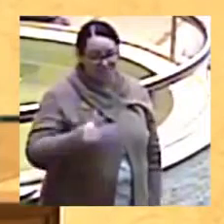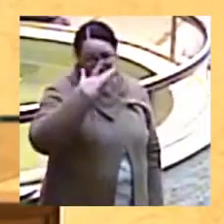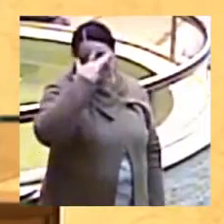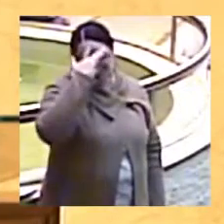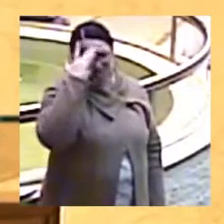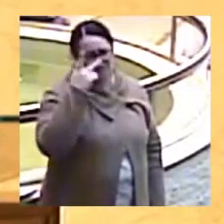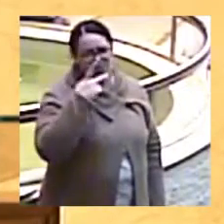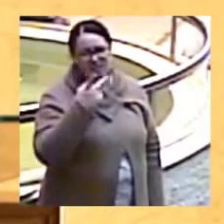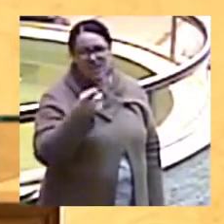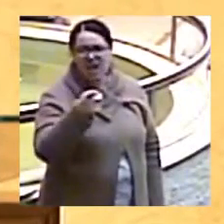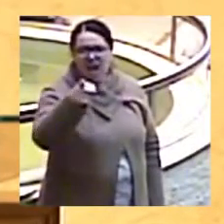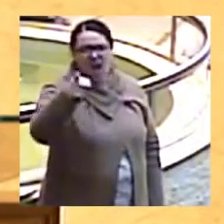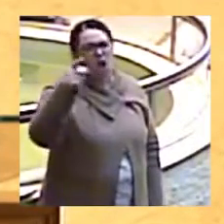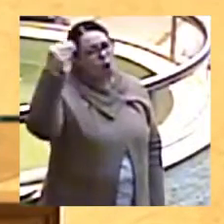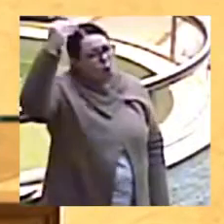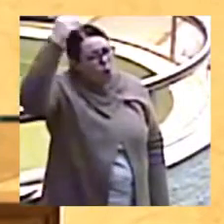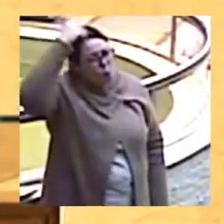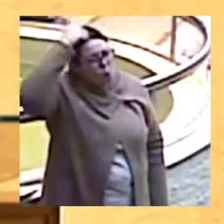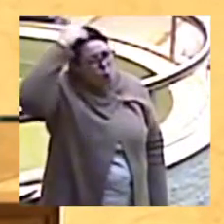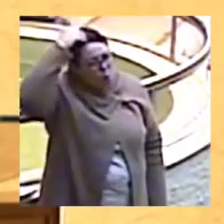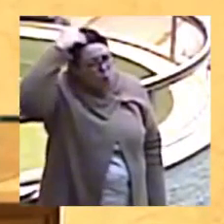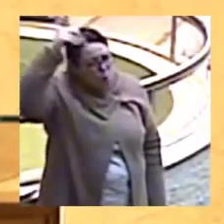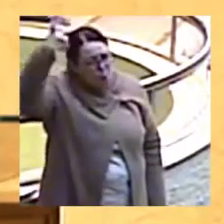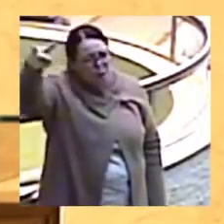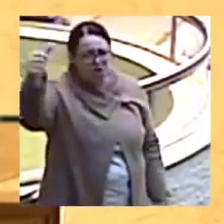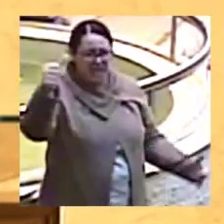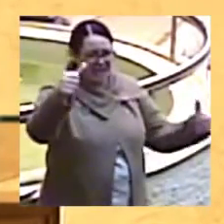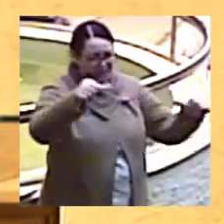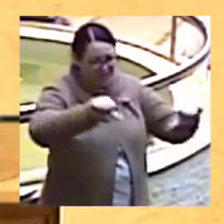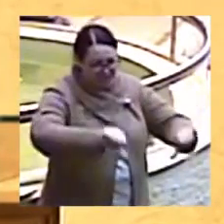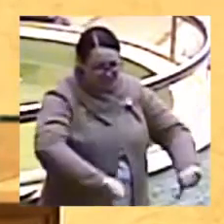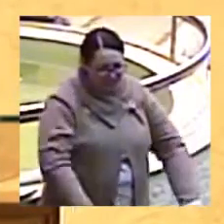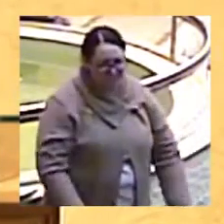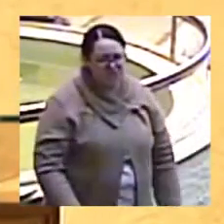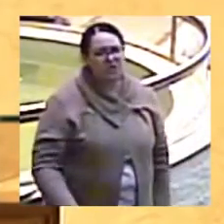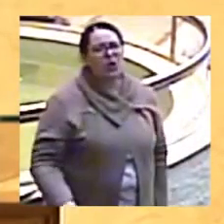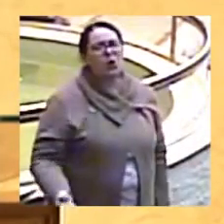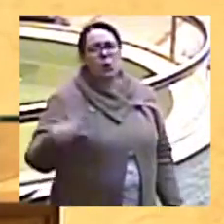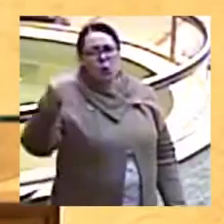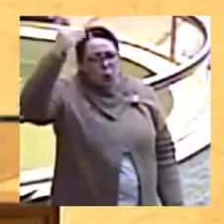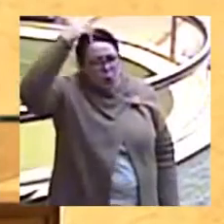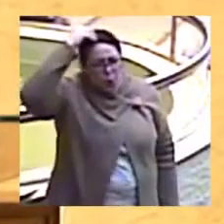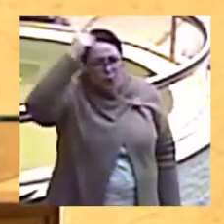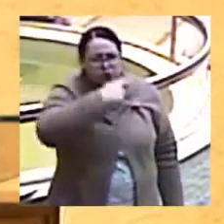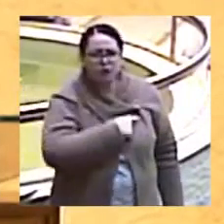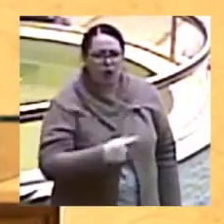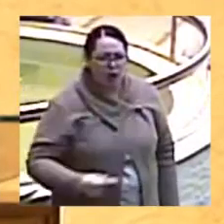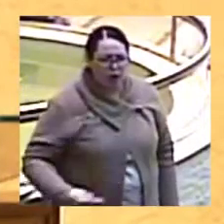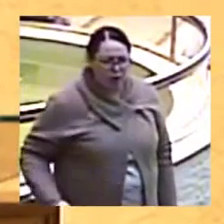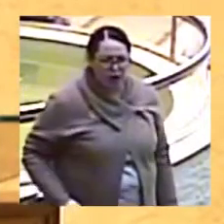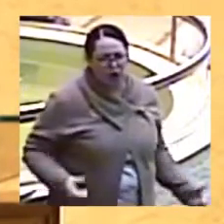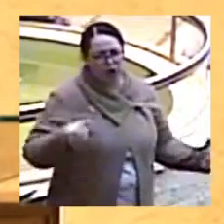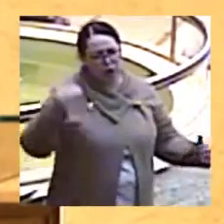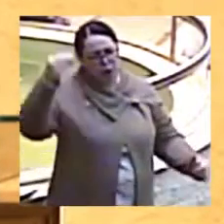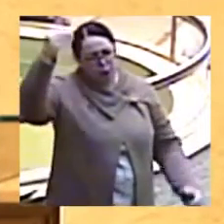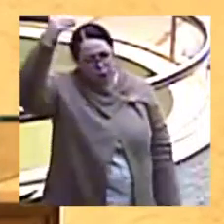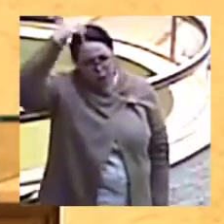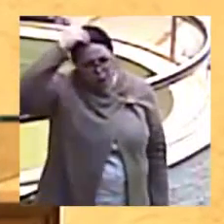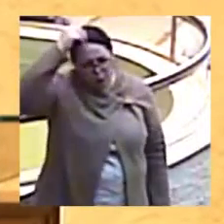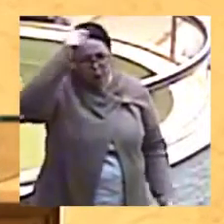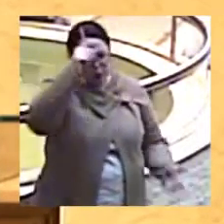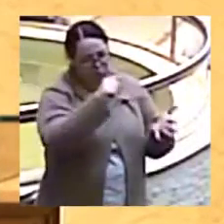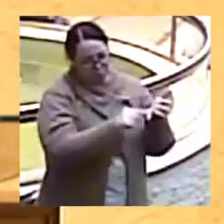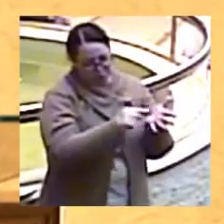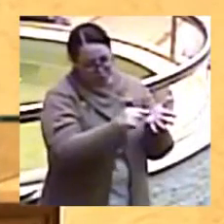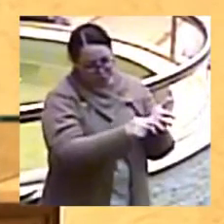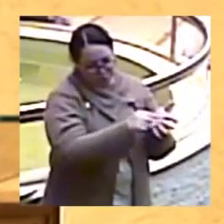para o governo, apontar, para a economia, para a sociedade, pelo mal, empresarial, que, estamos, vivenciando, em nosso país.